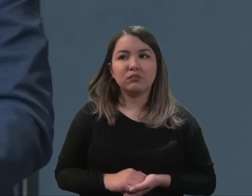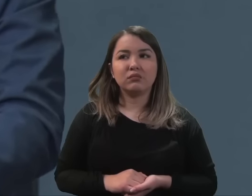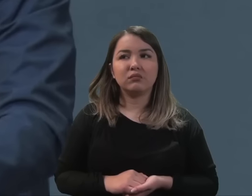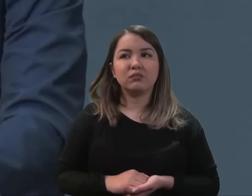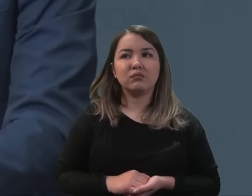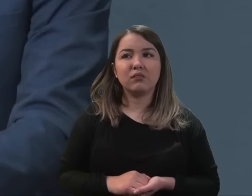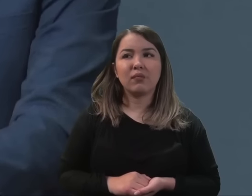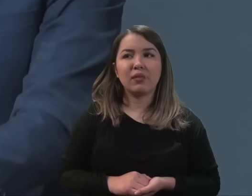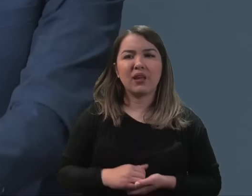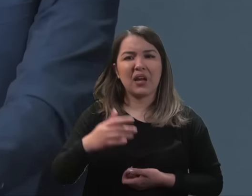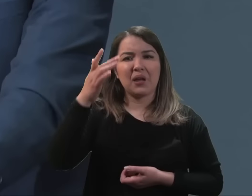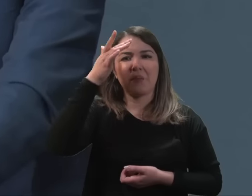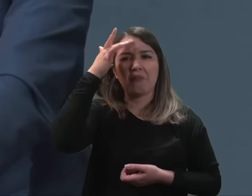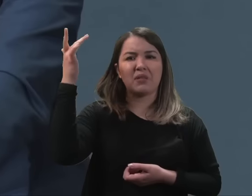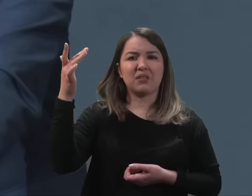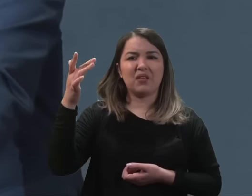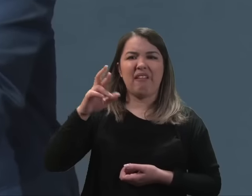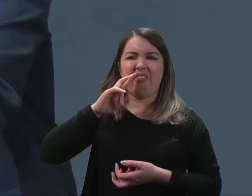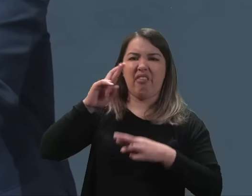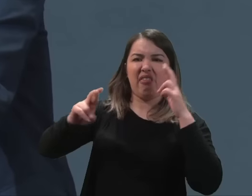críticos da liderança